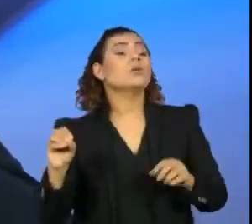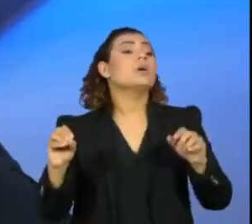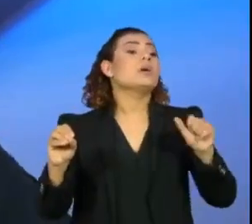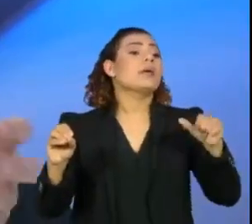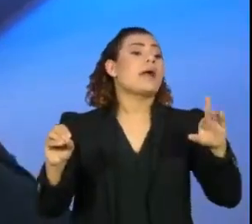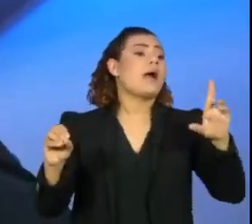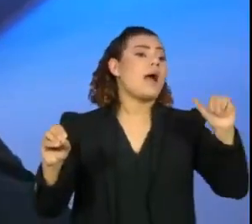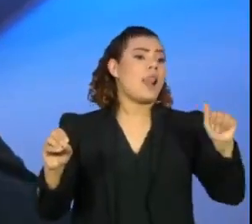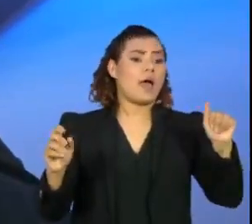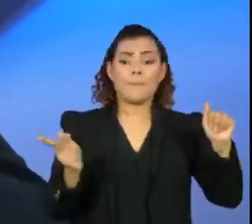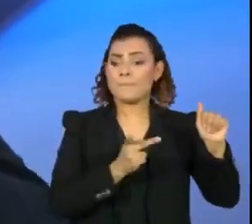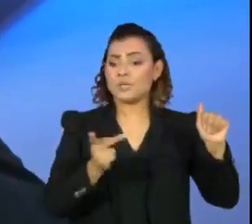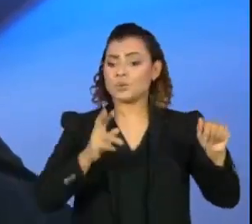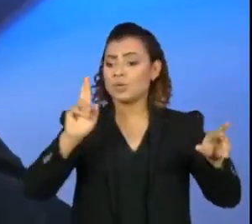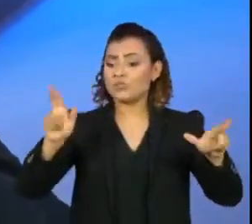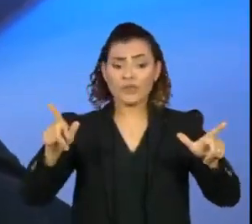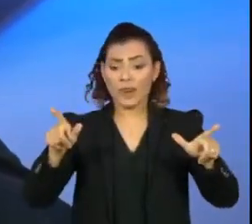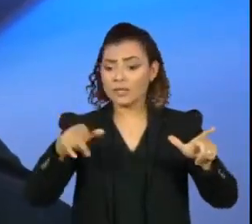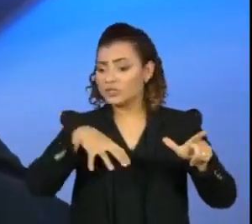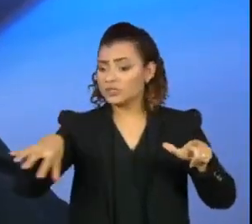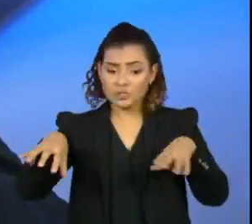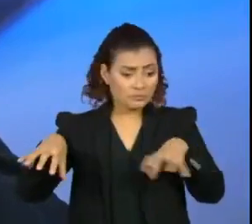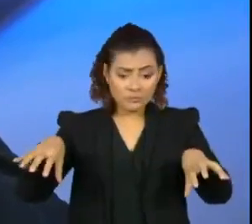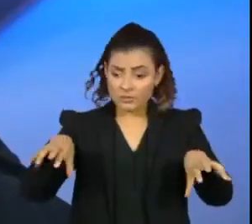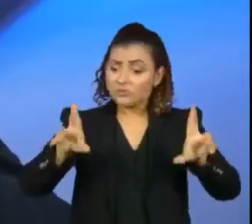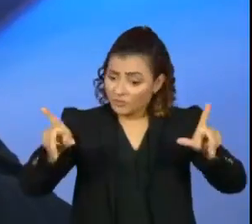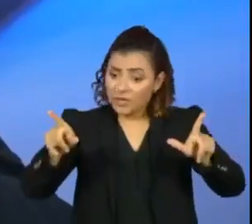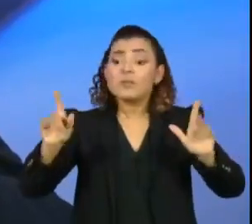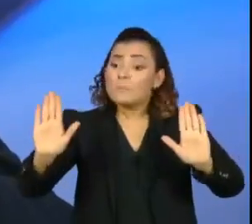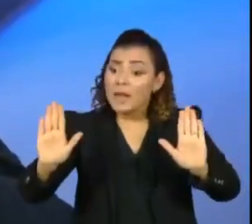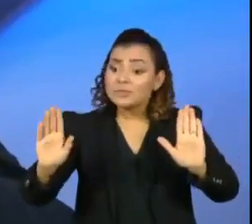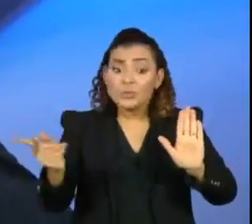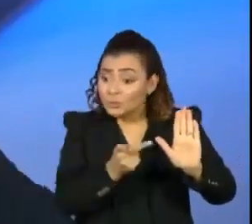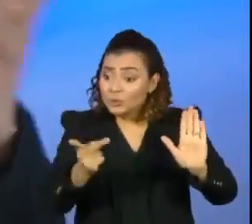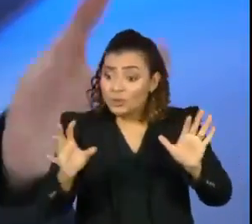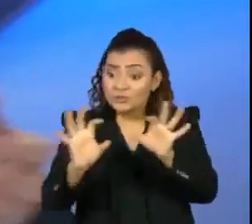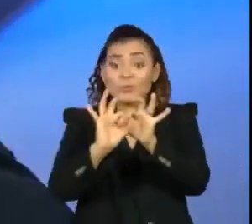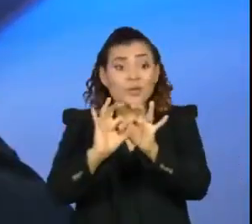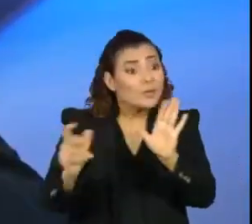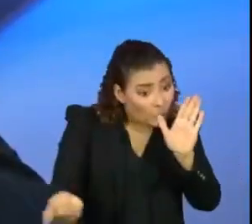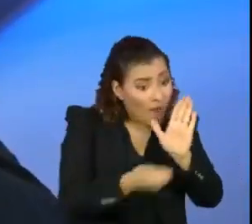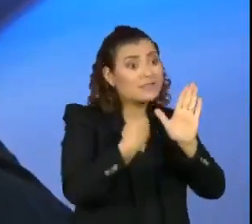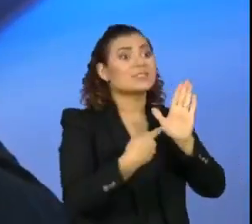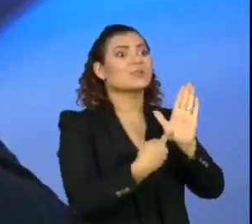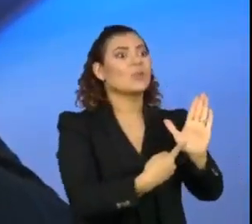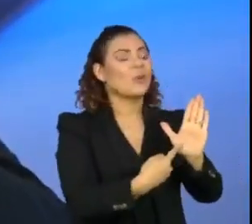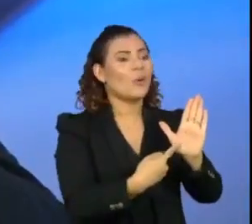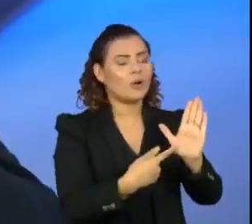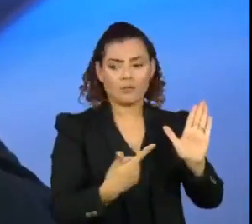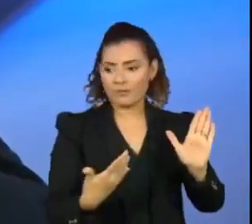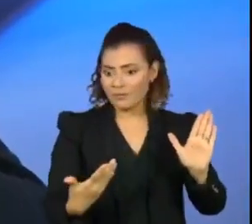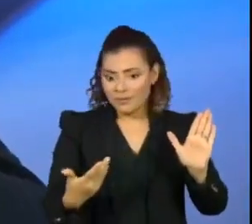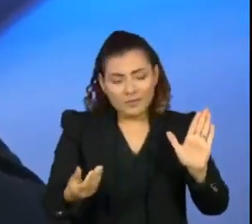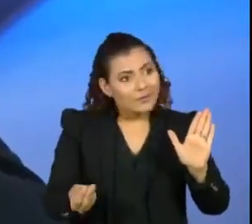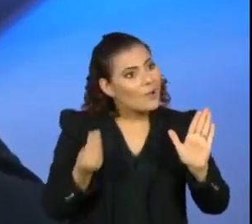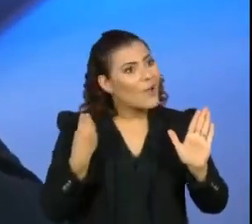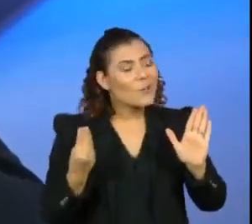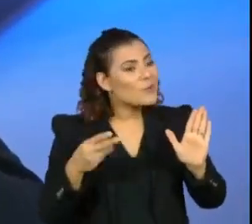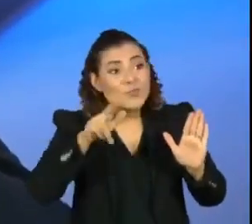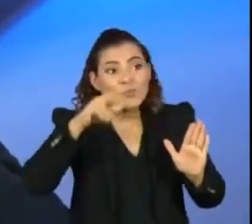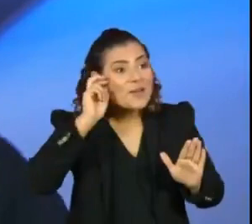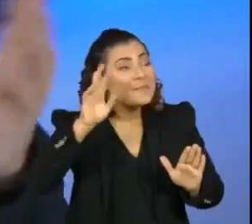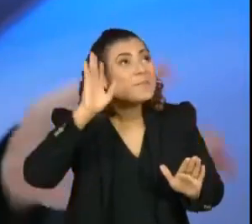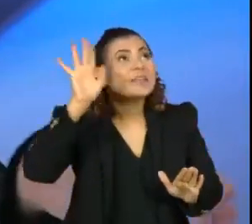junto. Achei bastante peculiar que a carta conseguiu unir correntes muito diferentes.